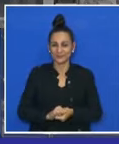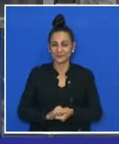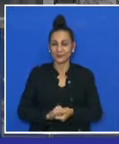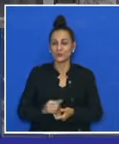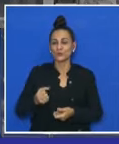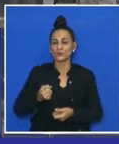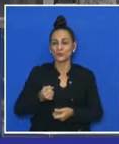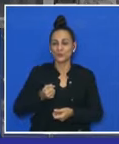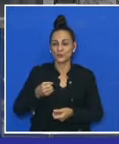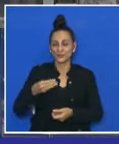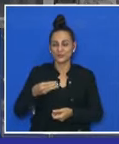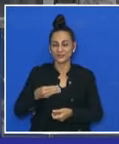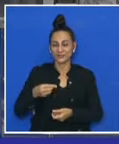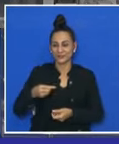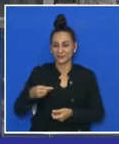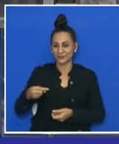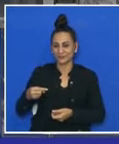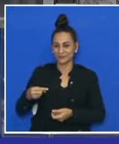31.